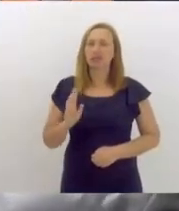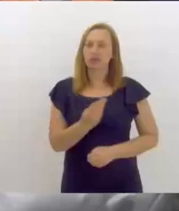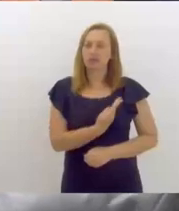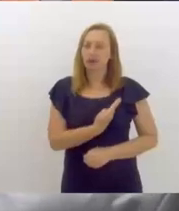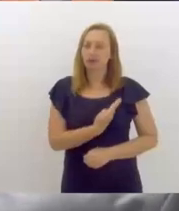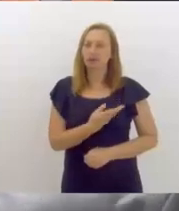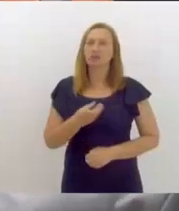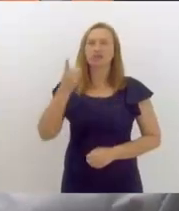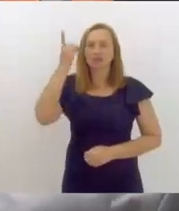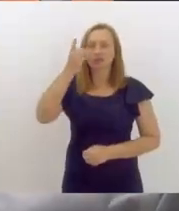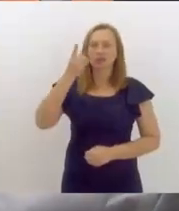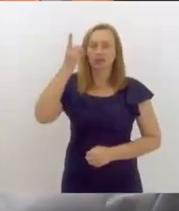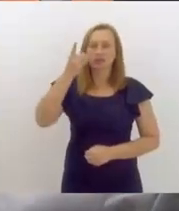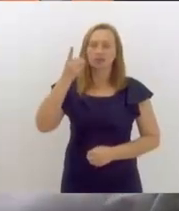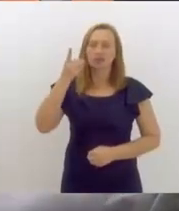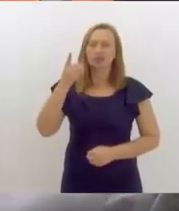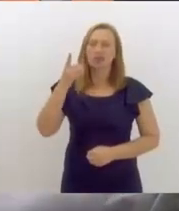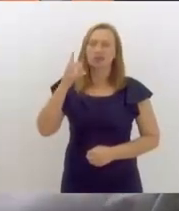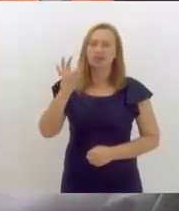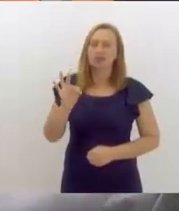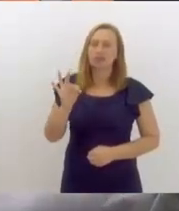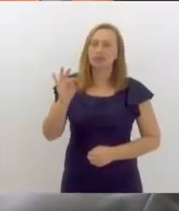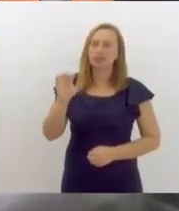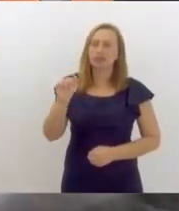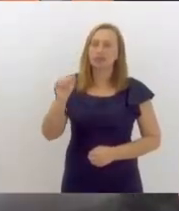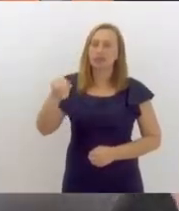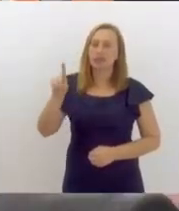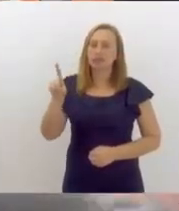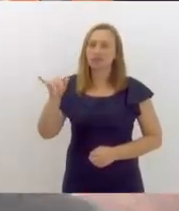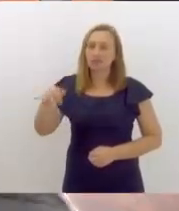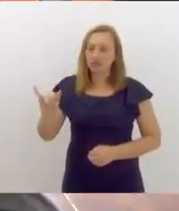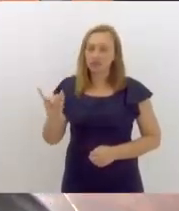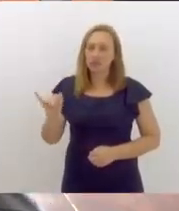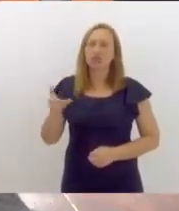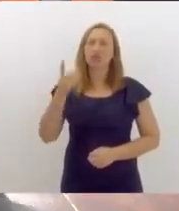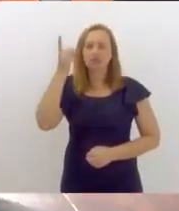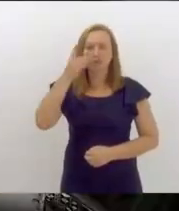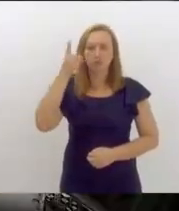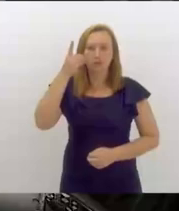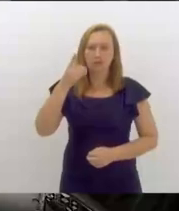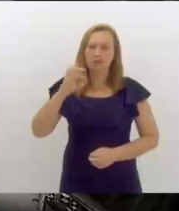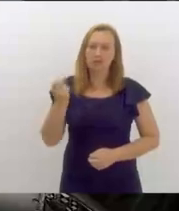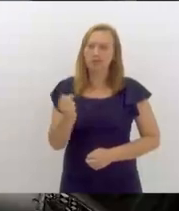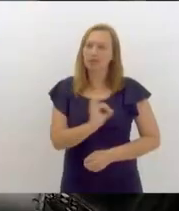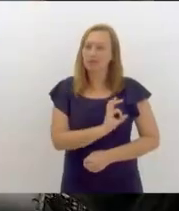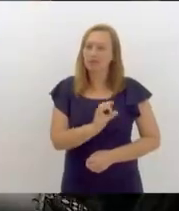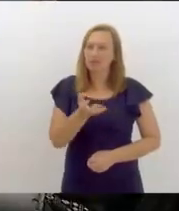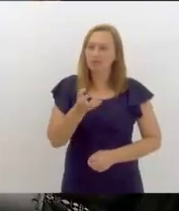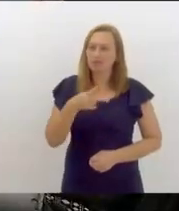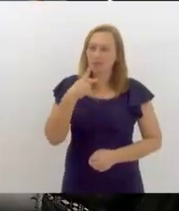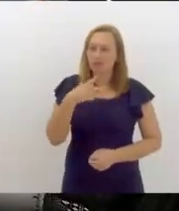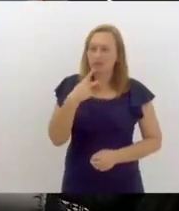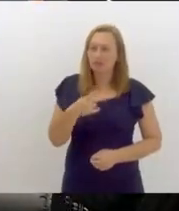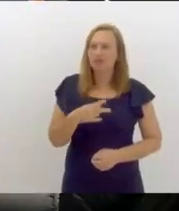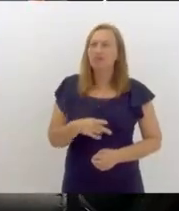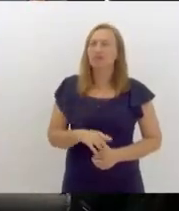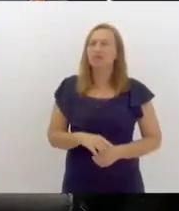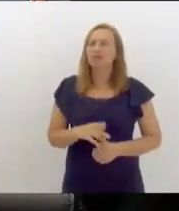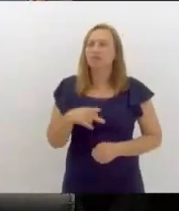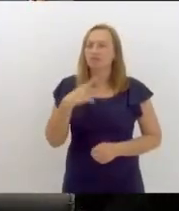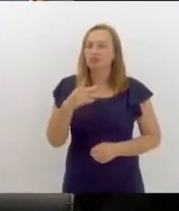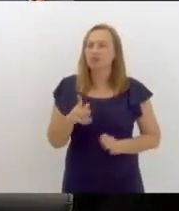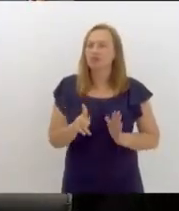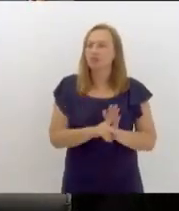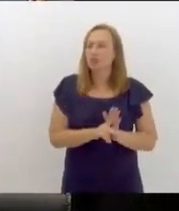Deputado Tande é deputado é Marta Rocha quer falar Presidente nós estamos aqui tratando